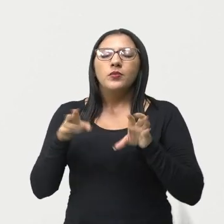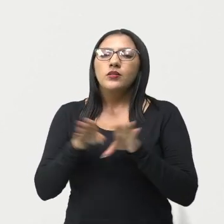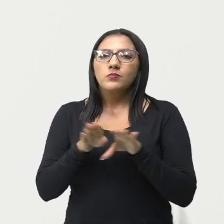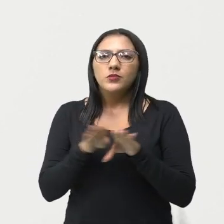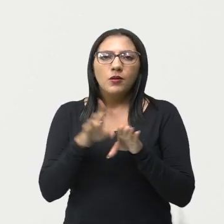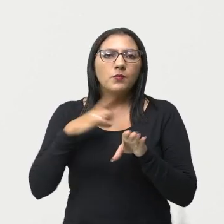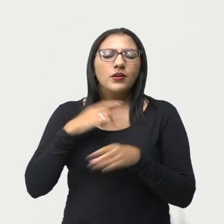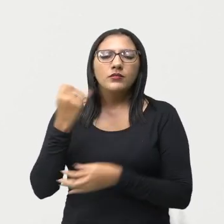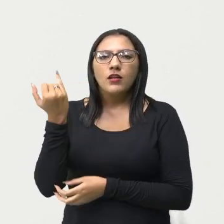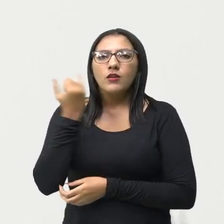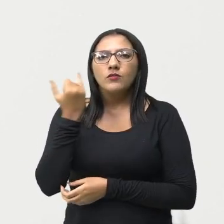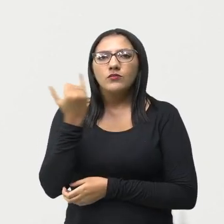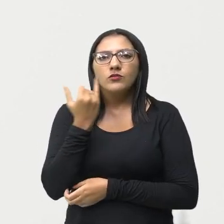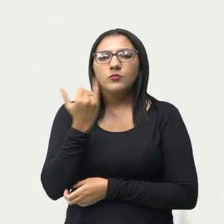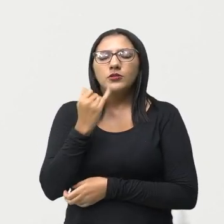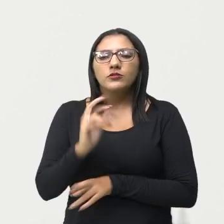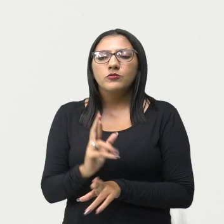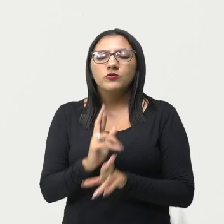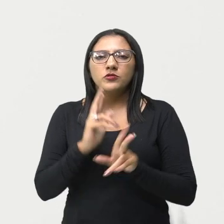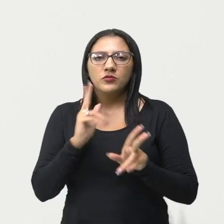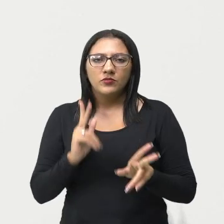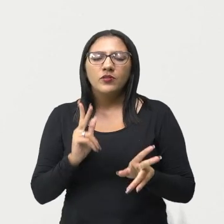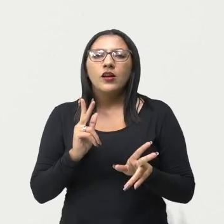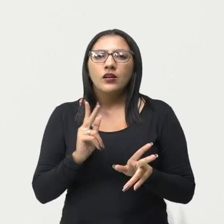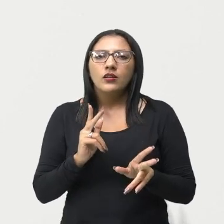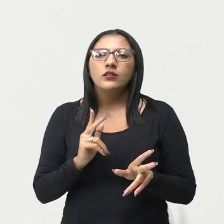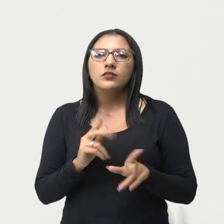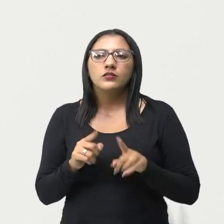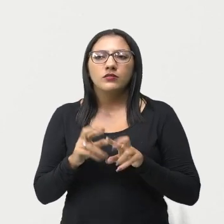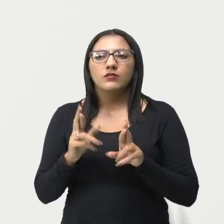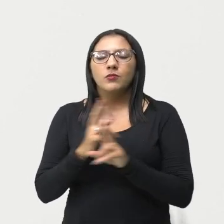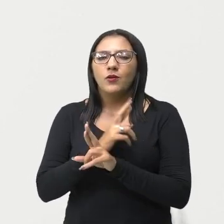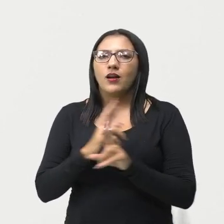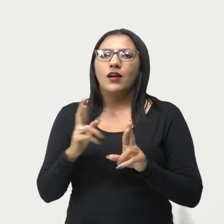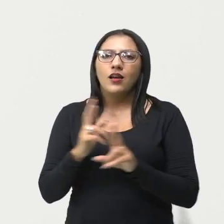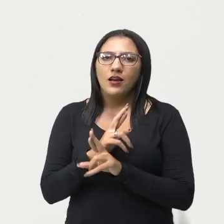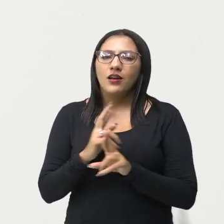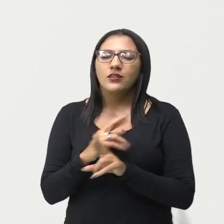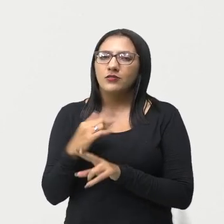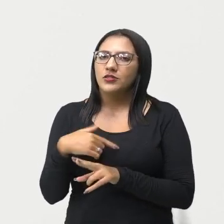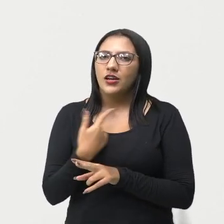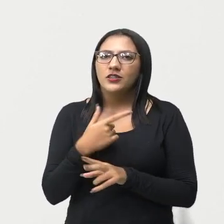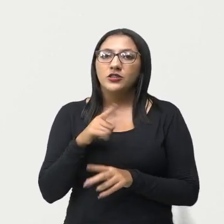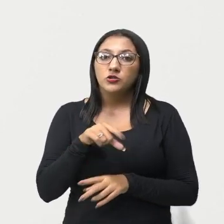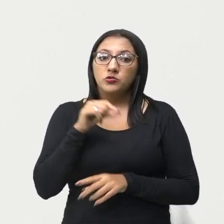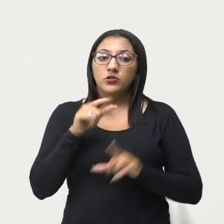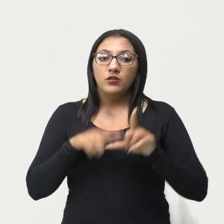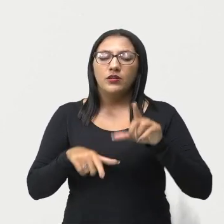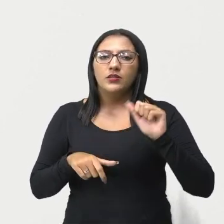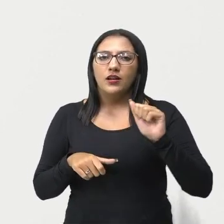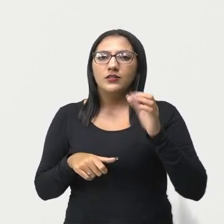uma informação secundária em relação a que nós marcamos,